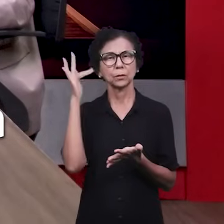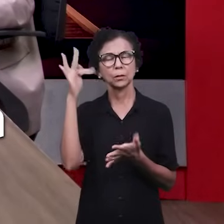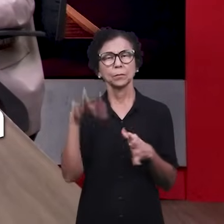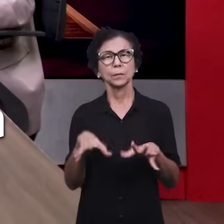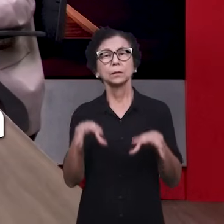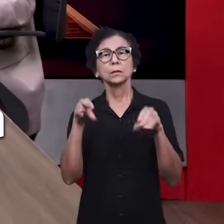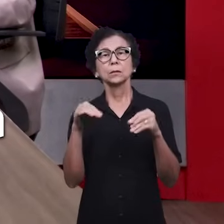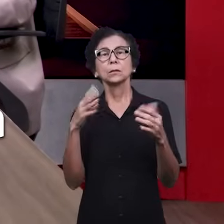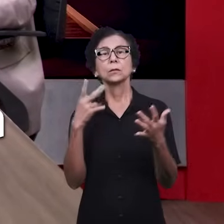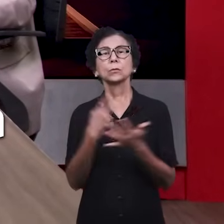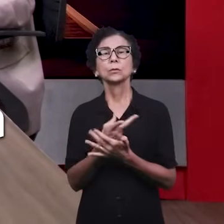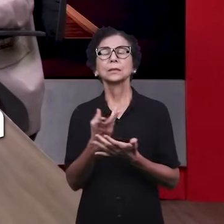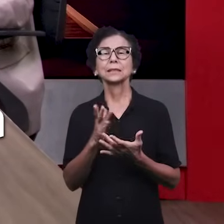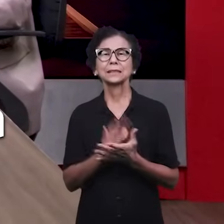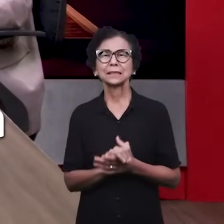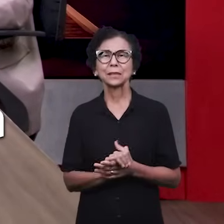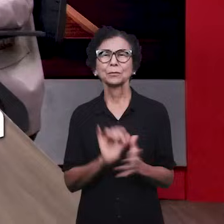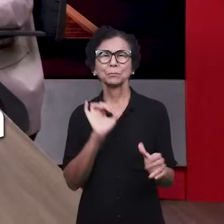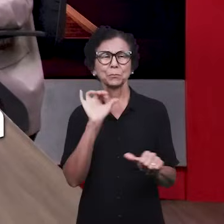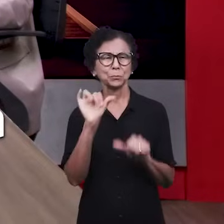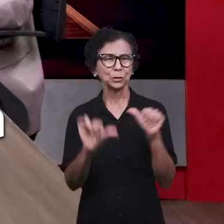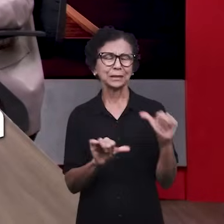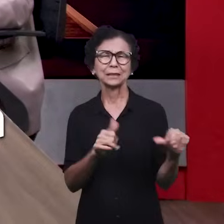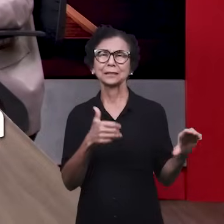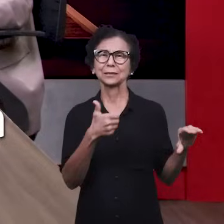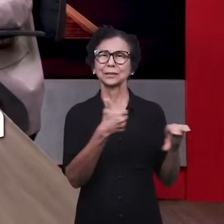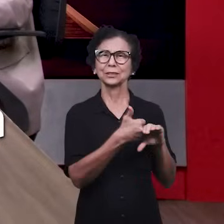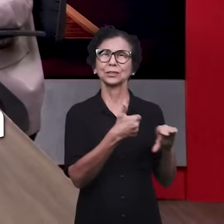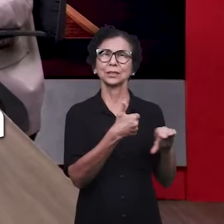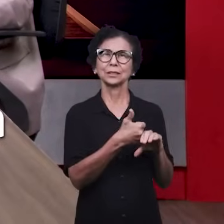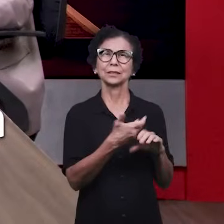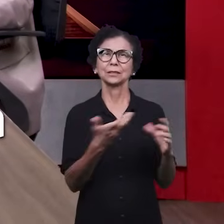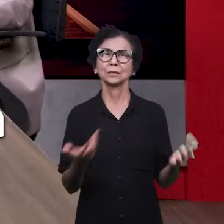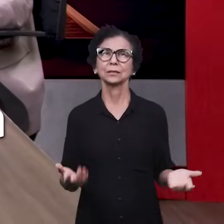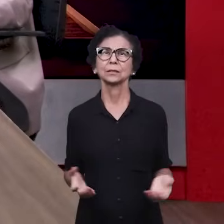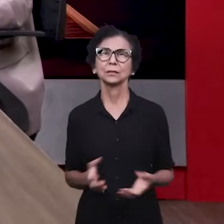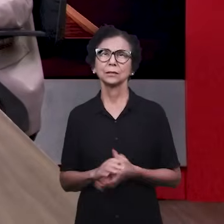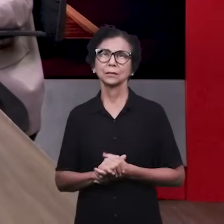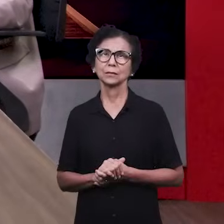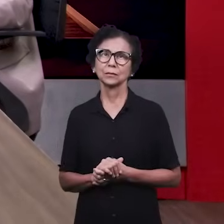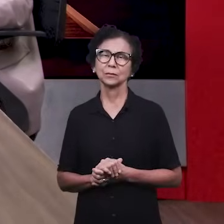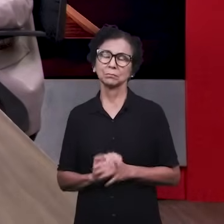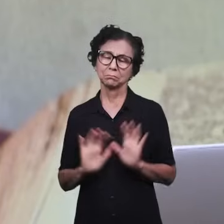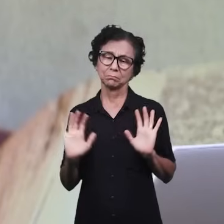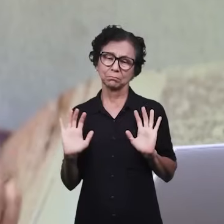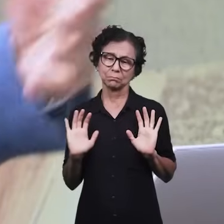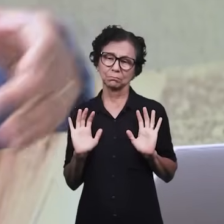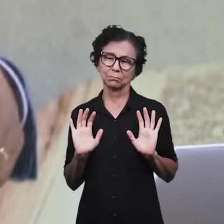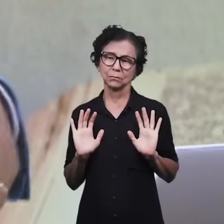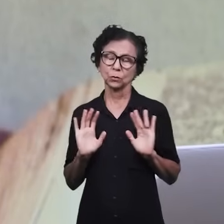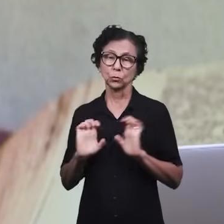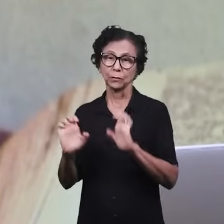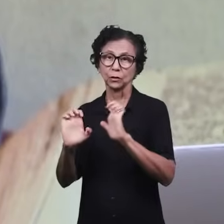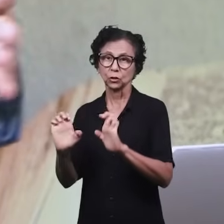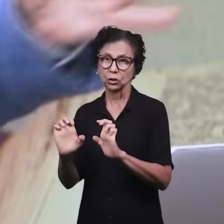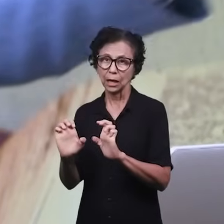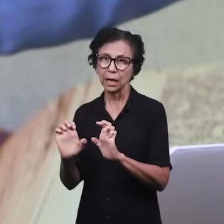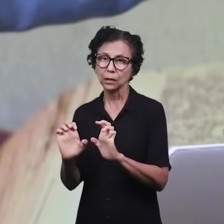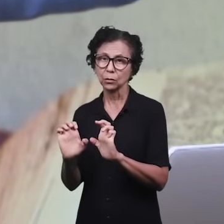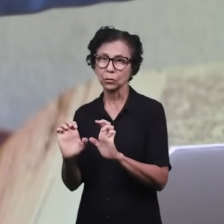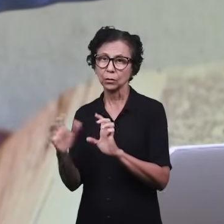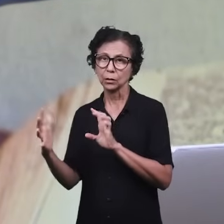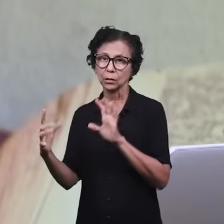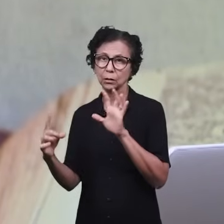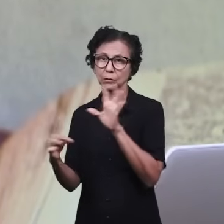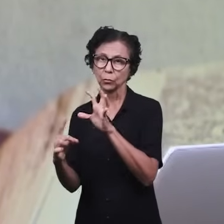nessa era com essa deformidade do cristianismo que aconteceu ali? O evangelho não consegue mexer no evangelho, mas o cristianismo mexeu. Então você